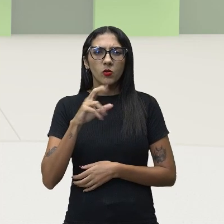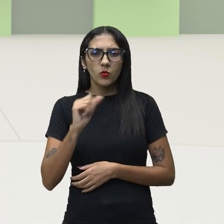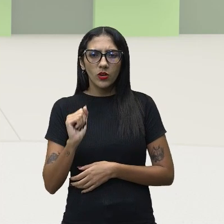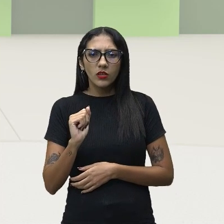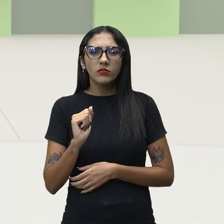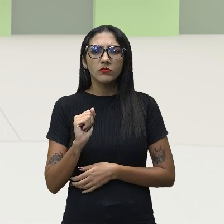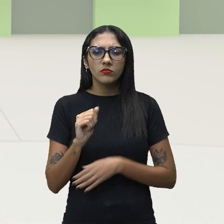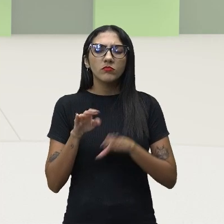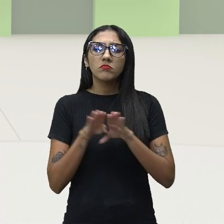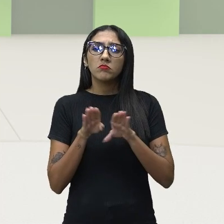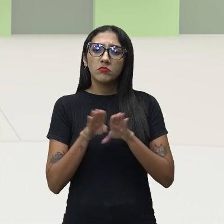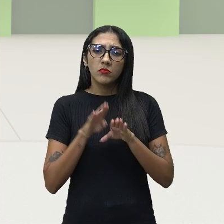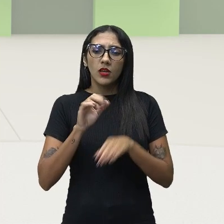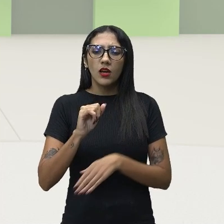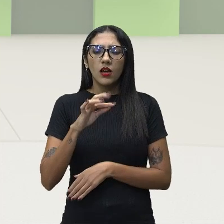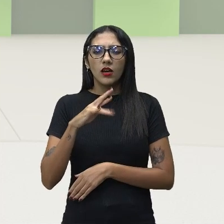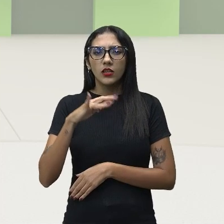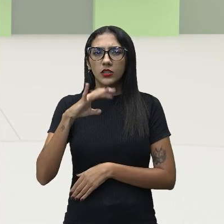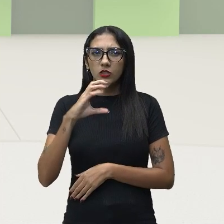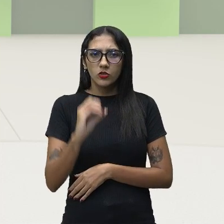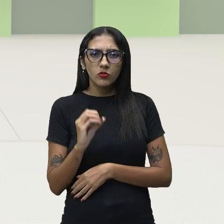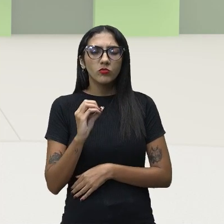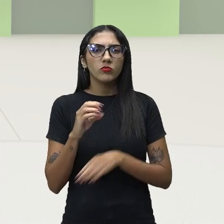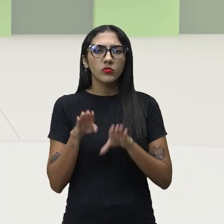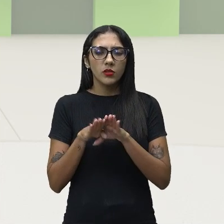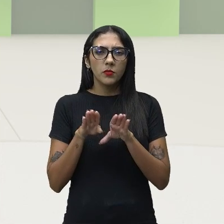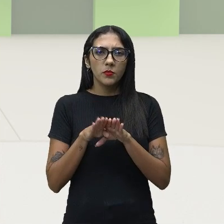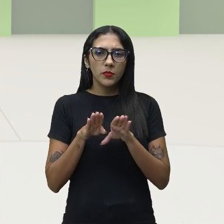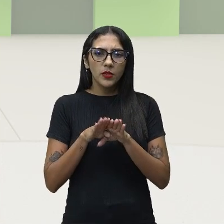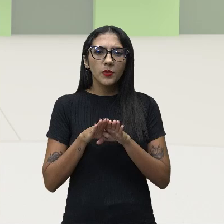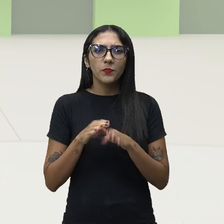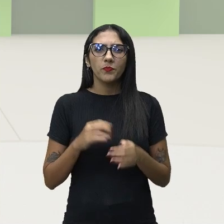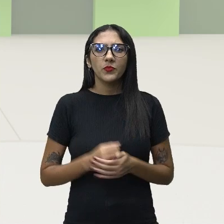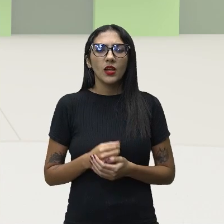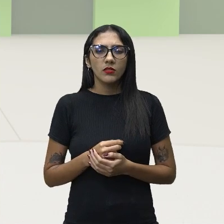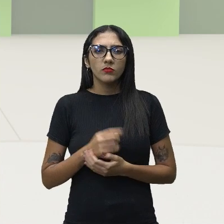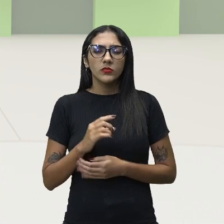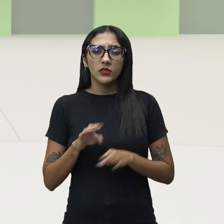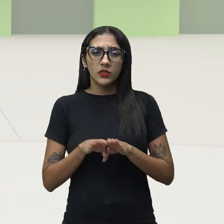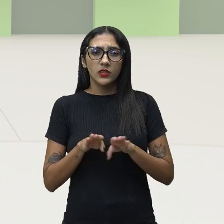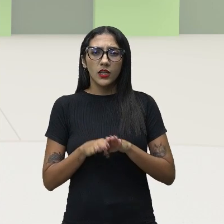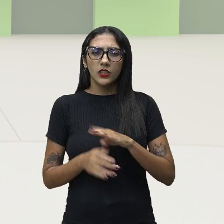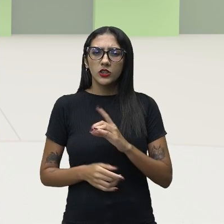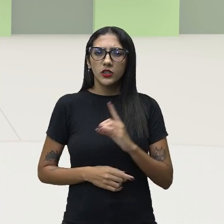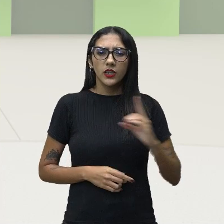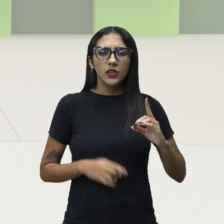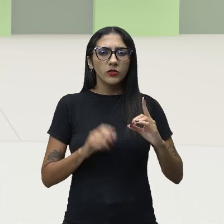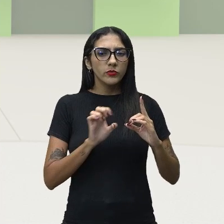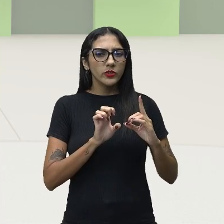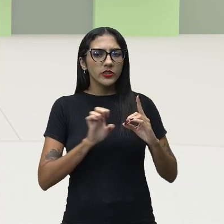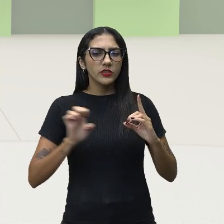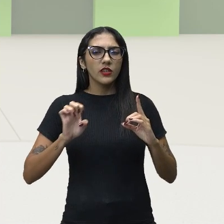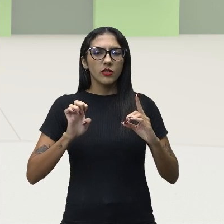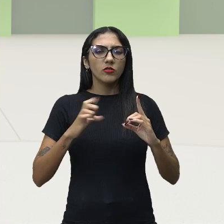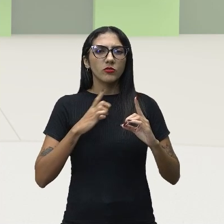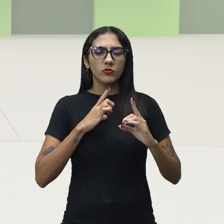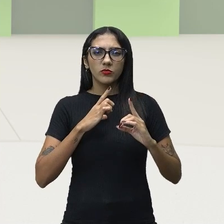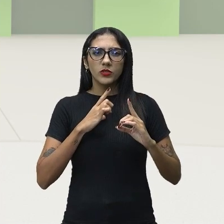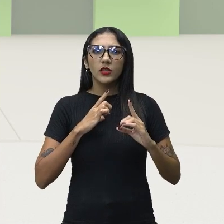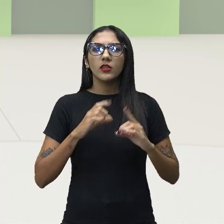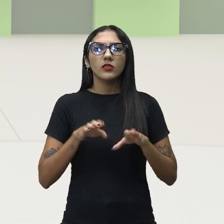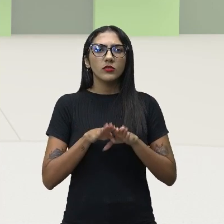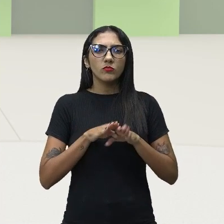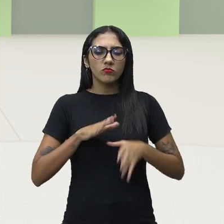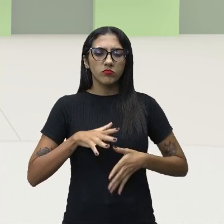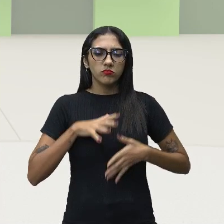de átrio, né? Átrio direito, átrio esquerdo, ventrículo direito e ventrículo esquerdo recebem o sangue e impulsionam ele